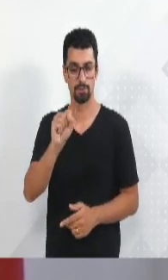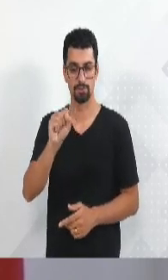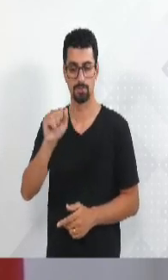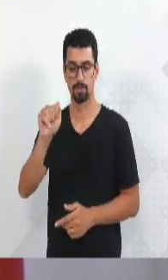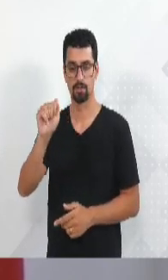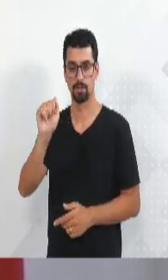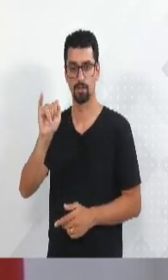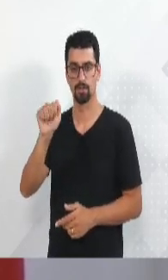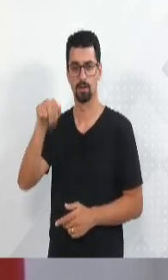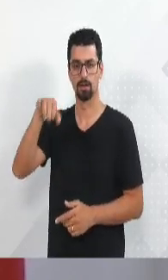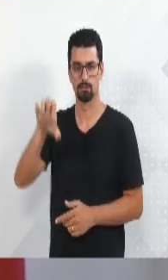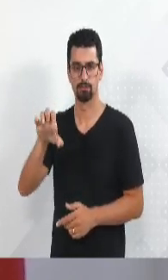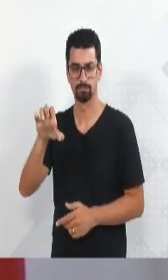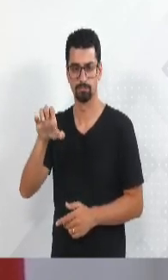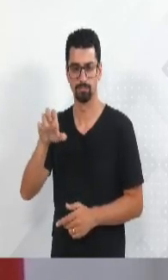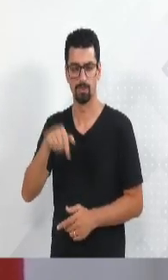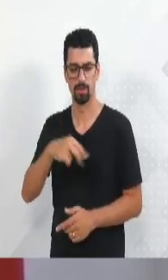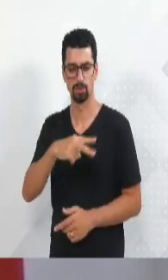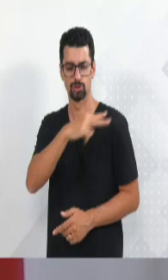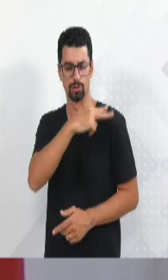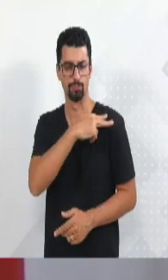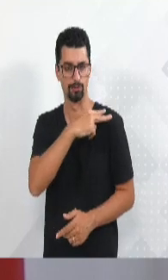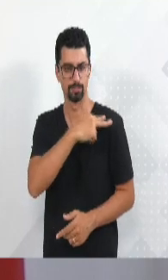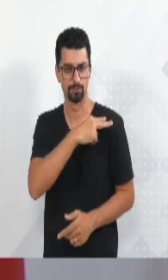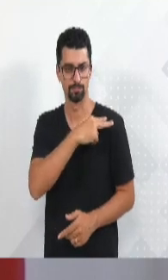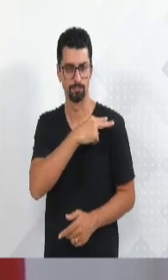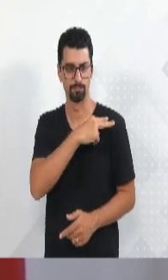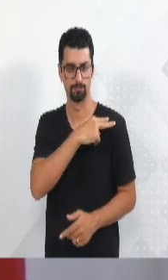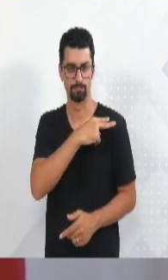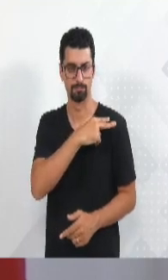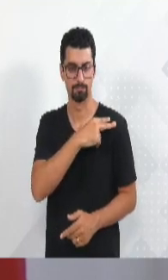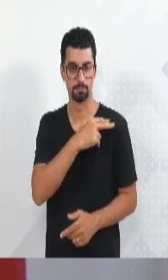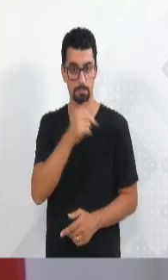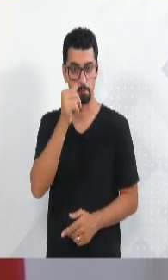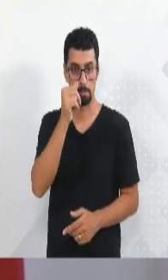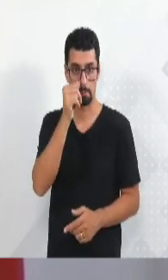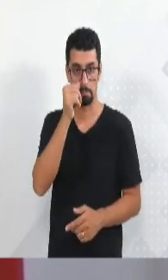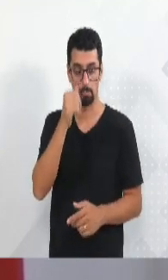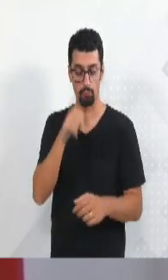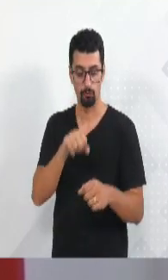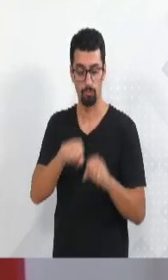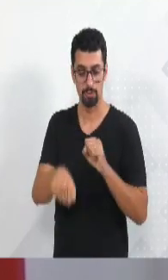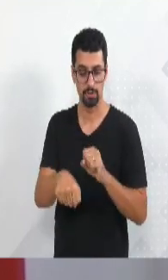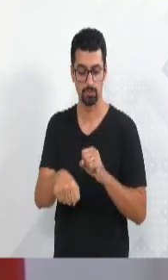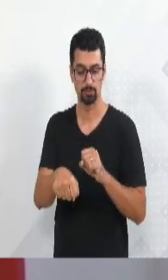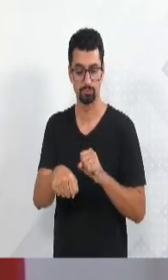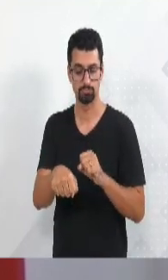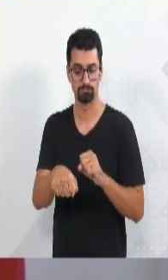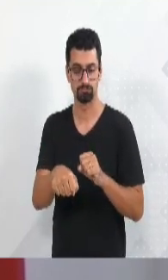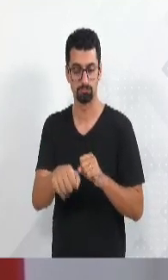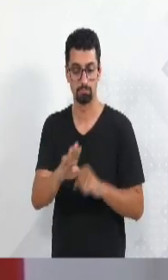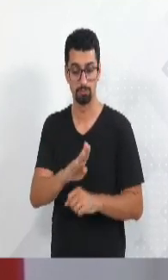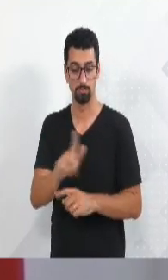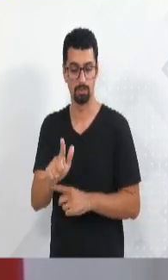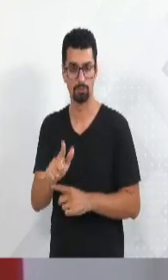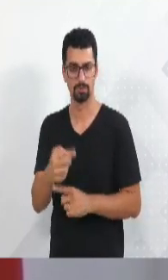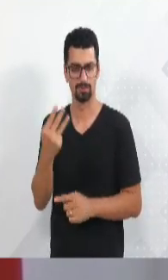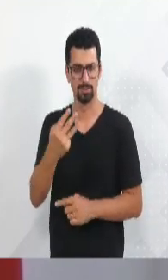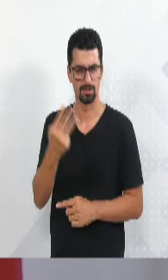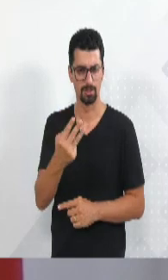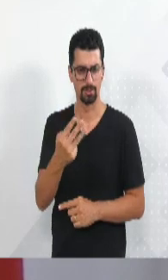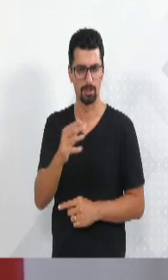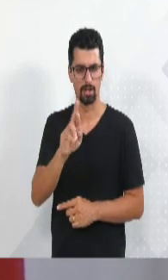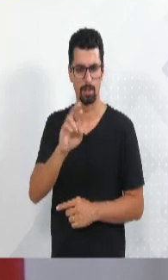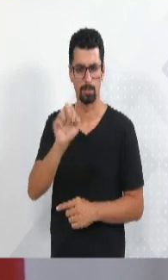Cassiane ela é a chefe da formação Sanitária de Blumenau da terceira RPM